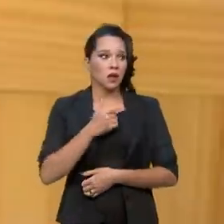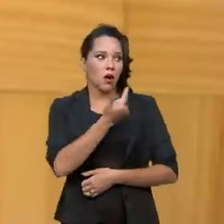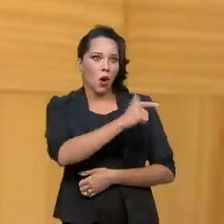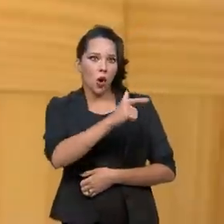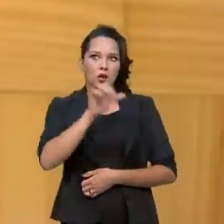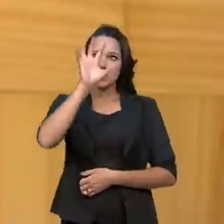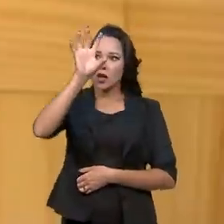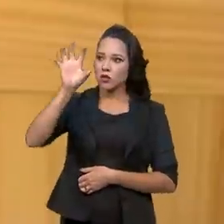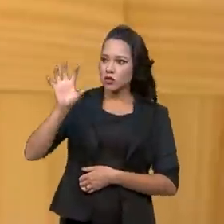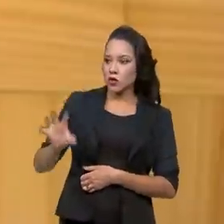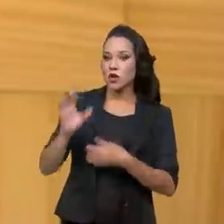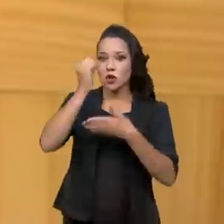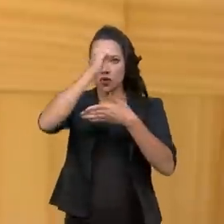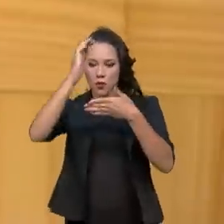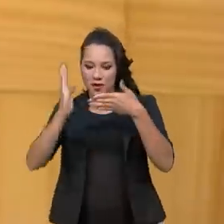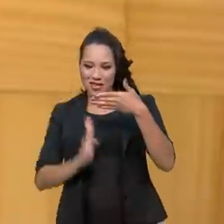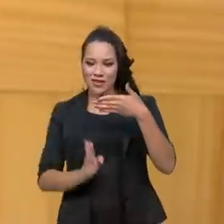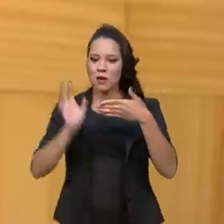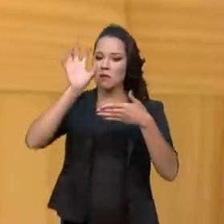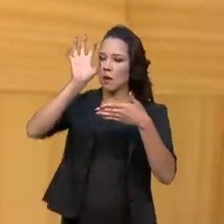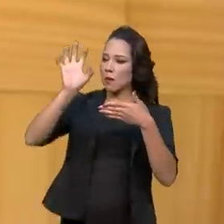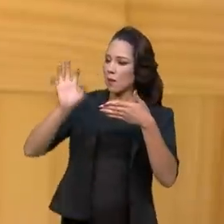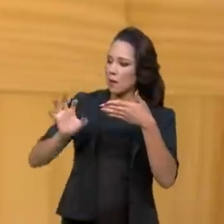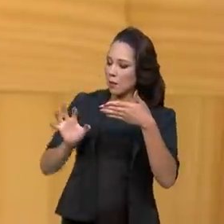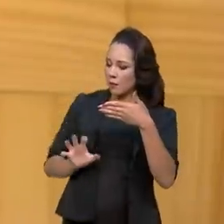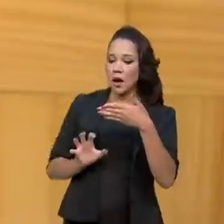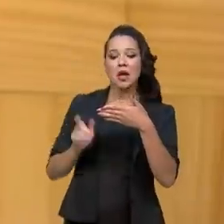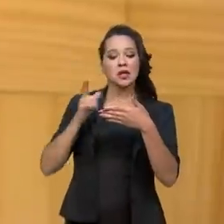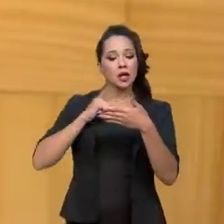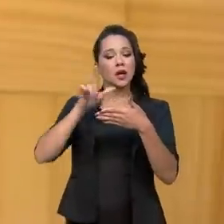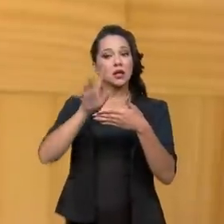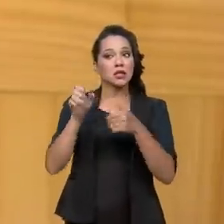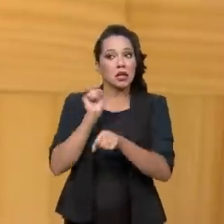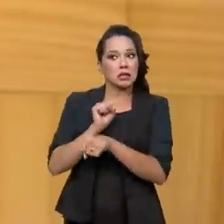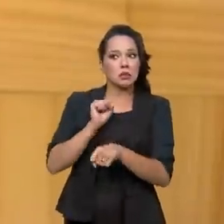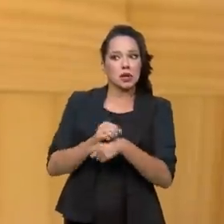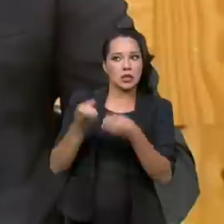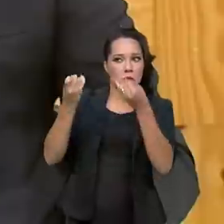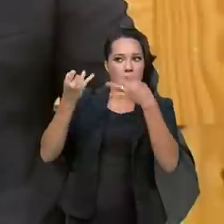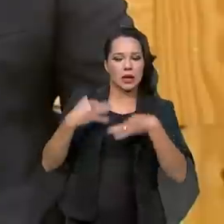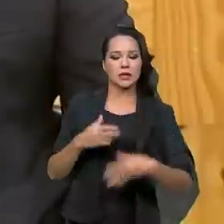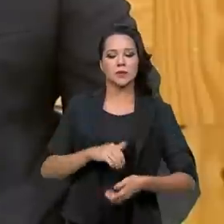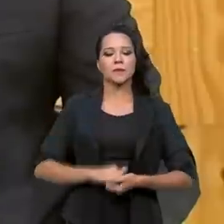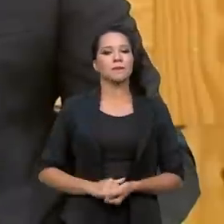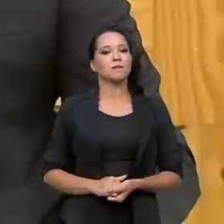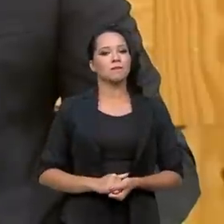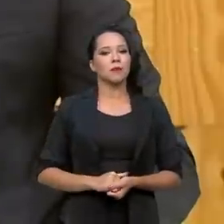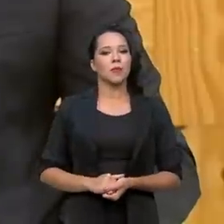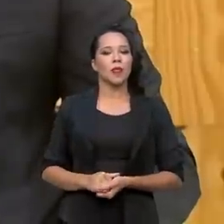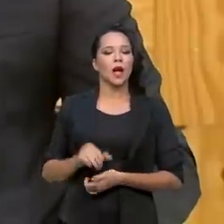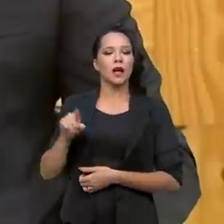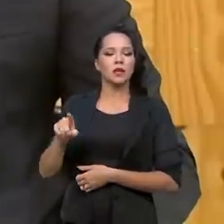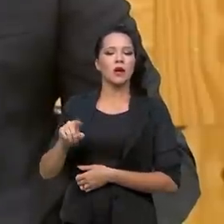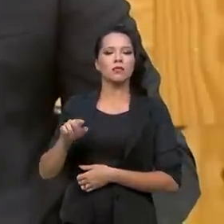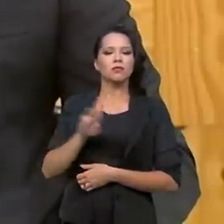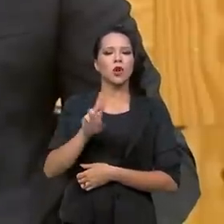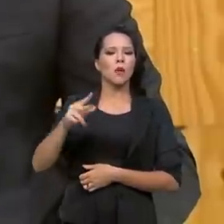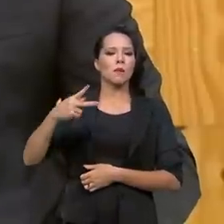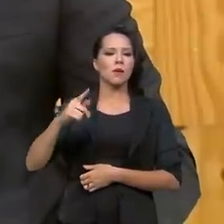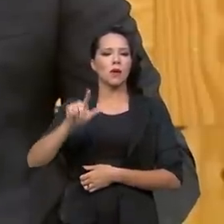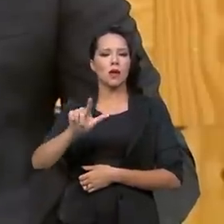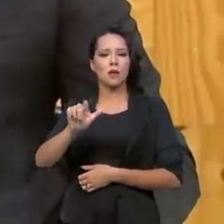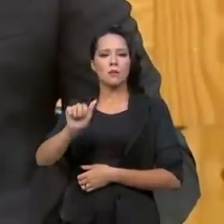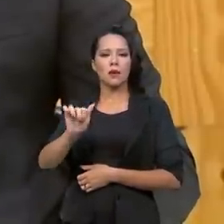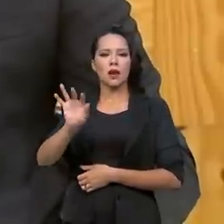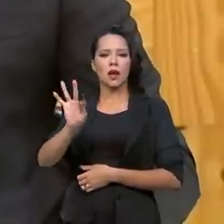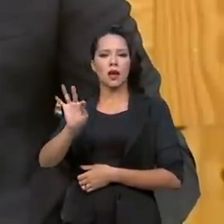outras regiões do nosso litoral em que nós estamos ainda aguardando definição quanto a isso. A plataforma continental e